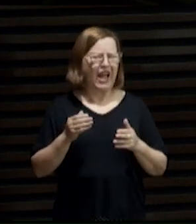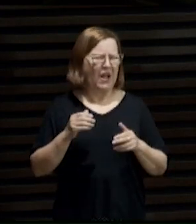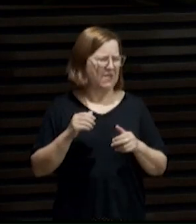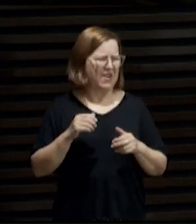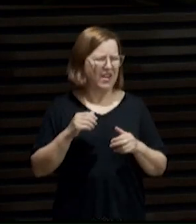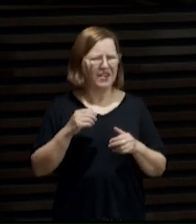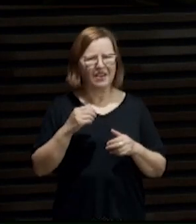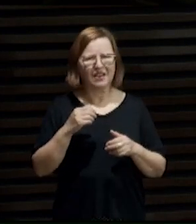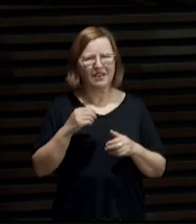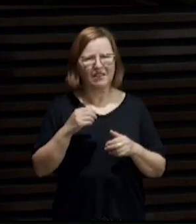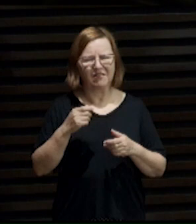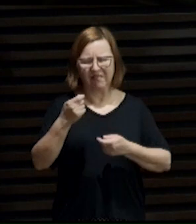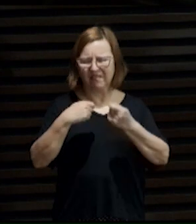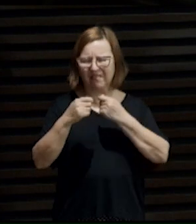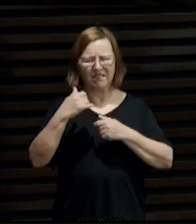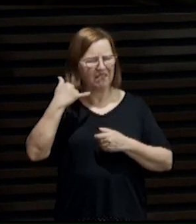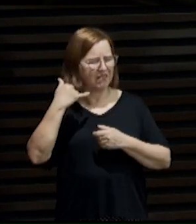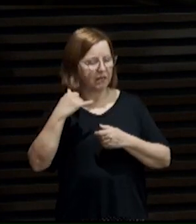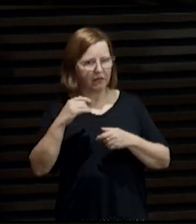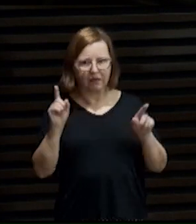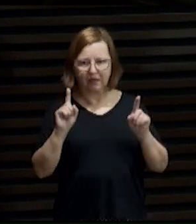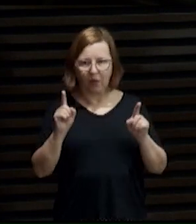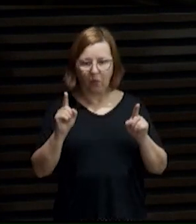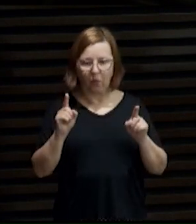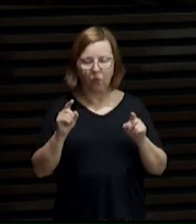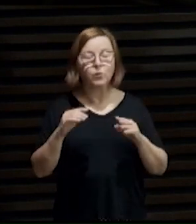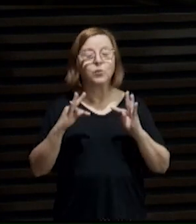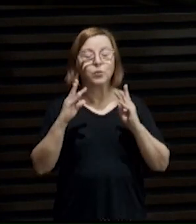estar todo mundo ao redor da mesa.